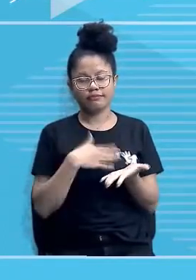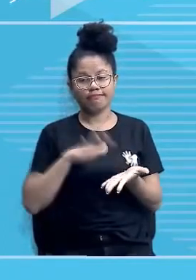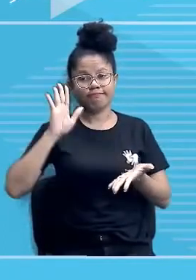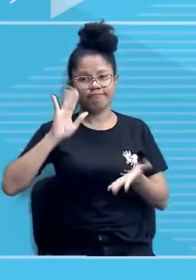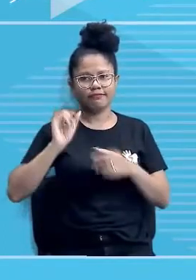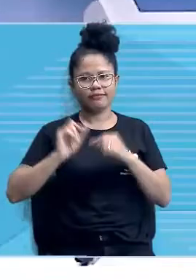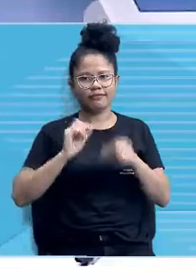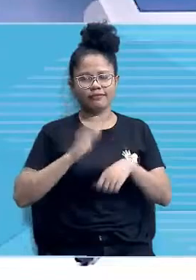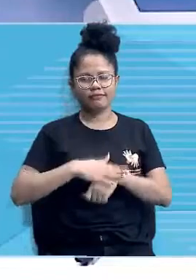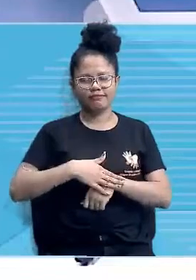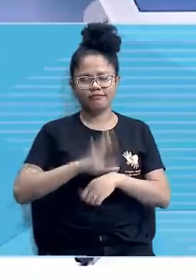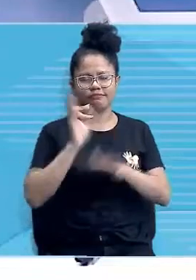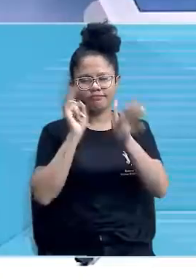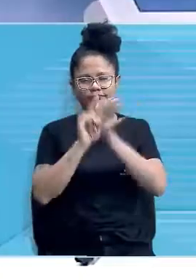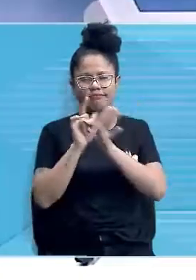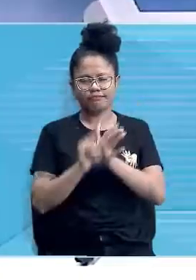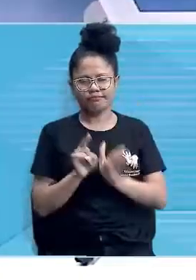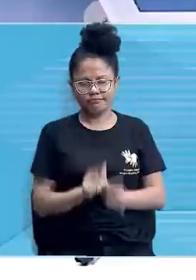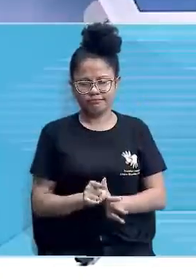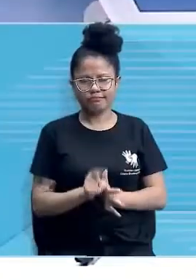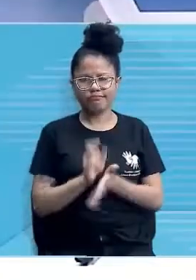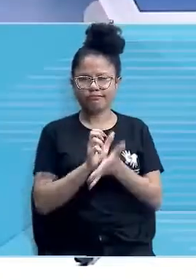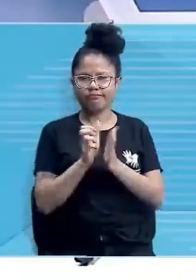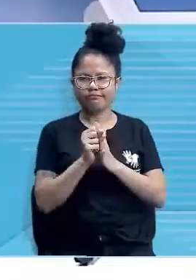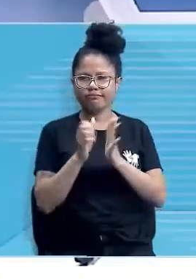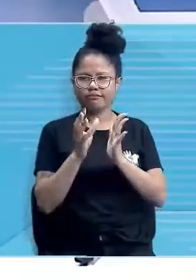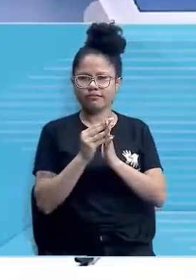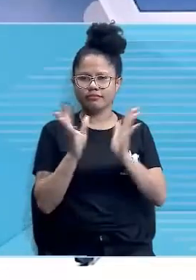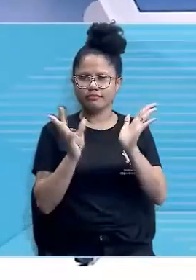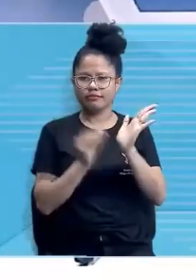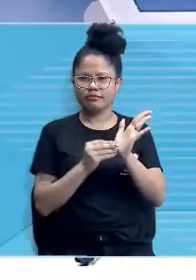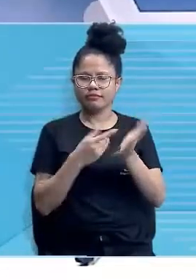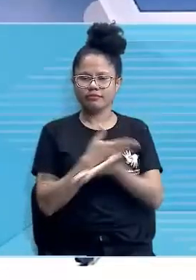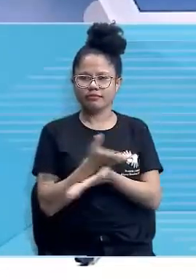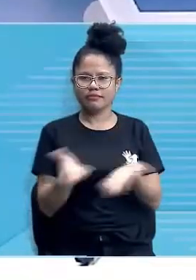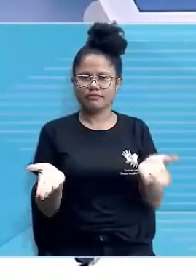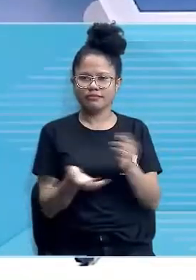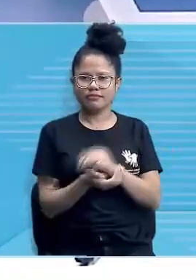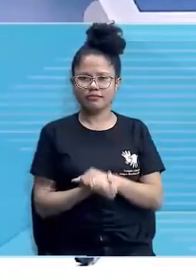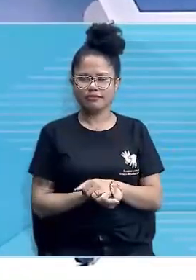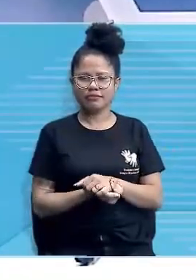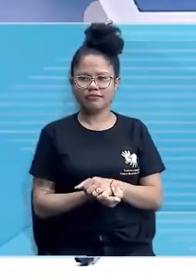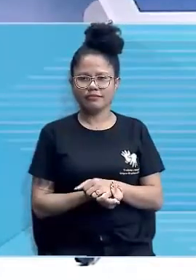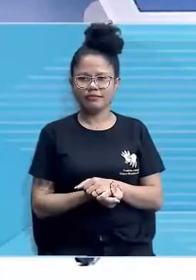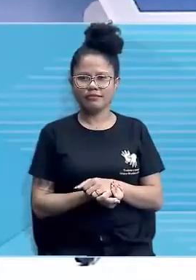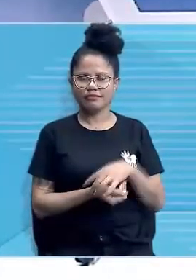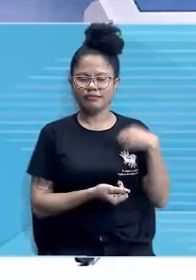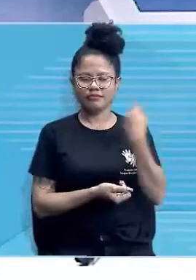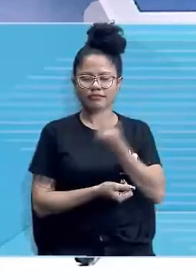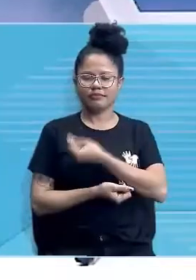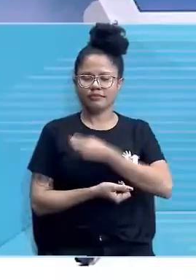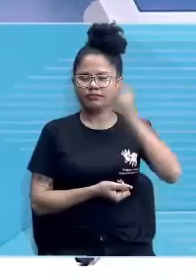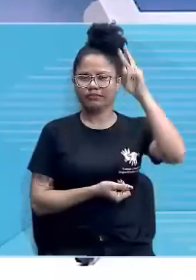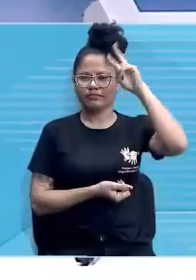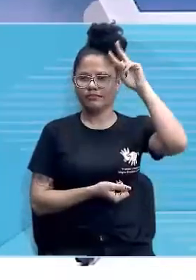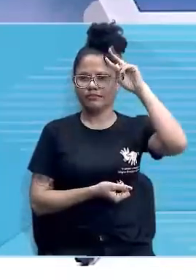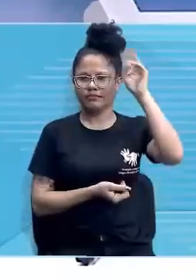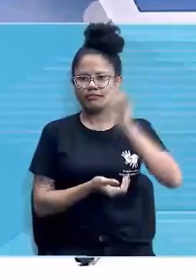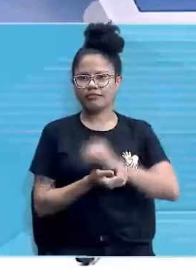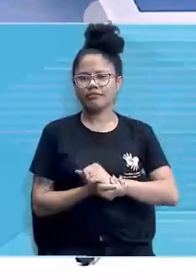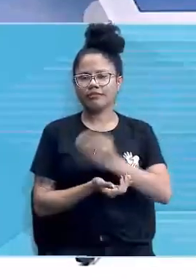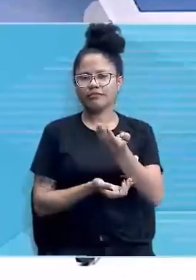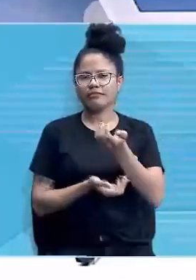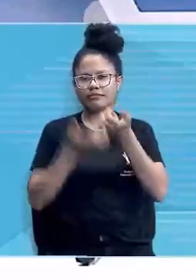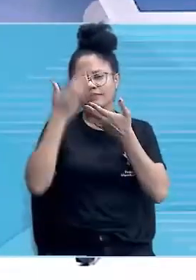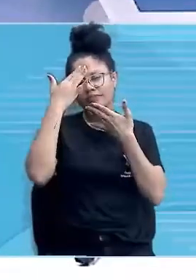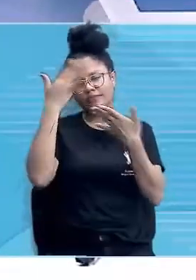trazer mais questões mais assuntos inovadores aí nas próximas segundas-feiras certo quero agradecer